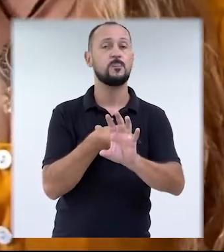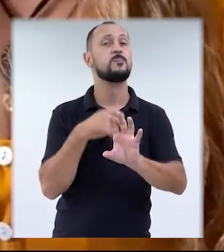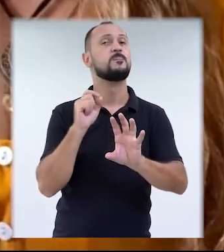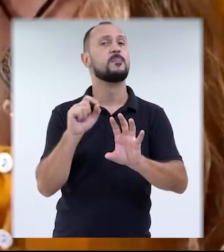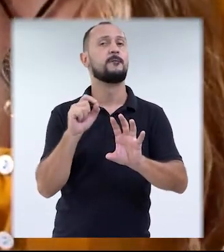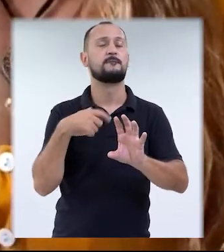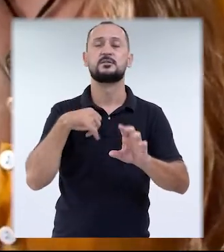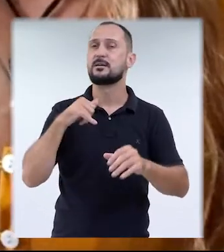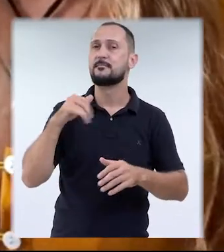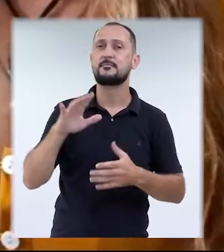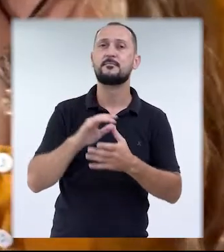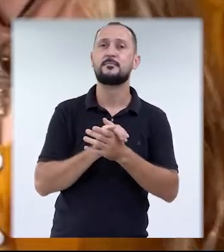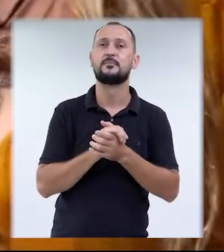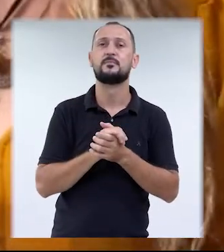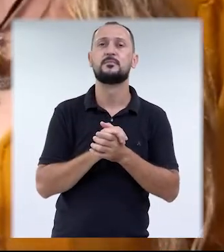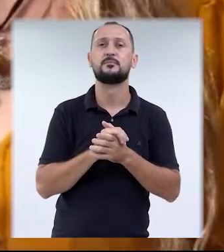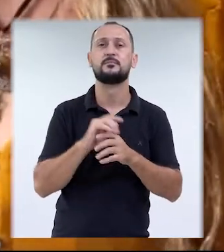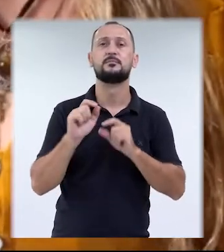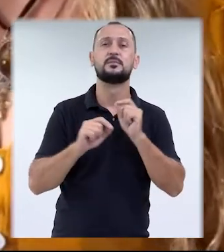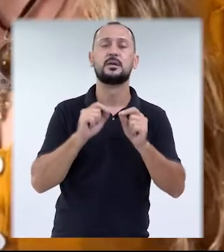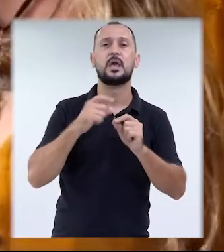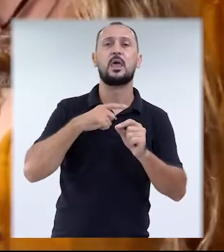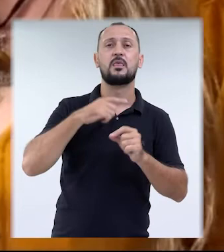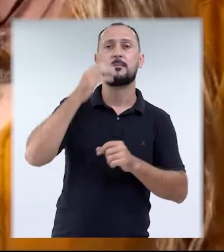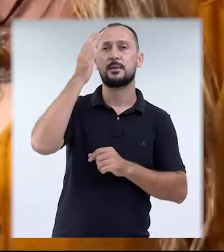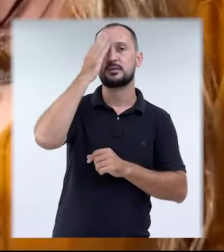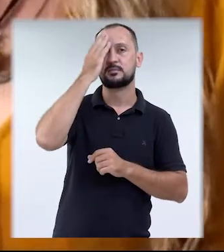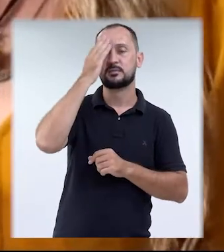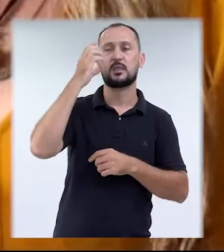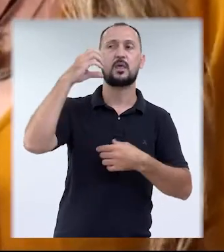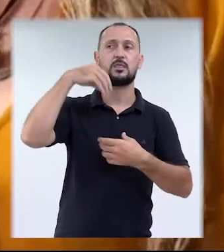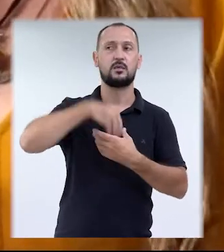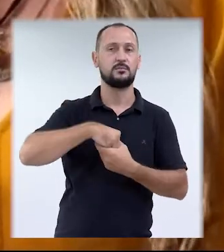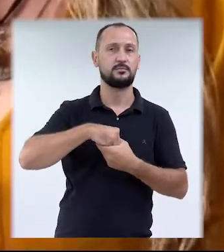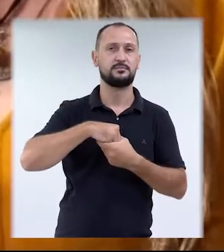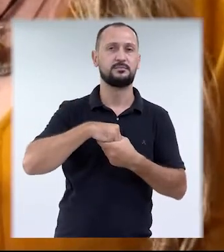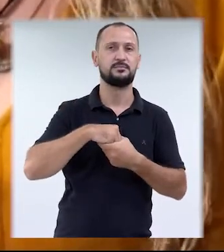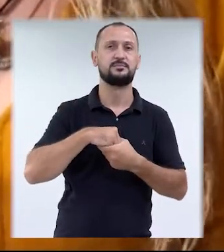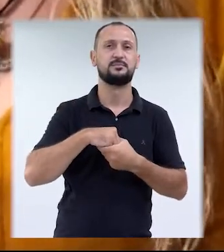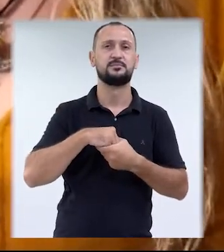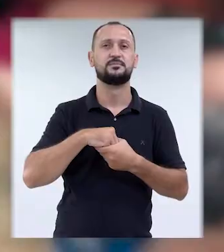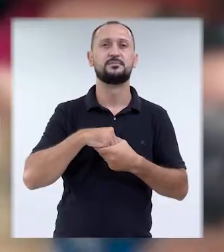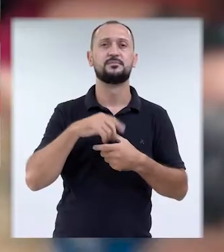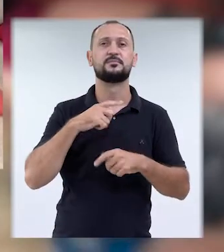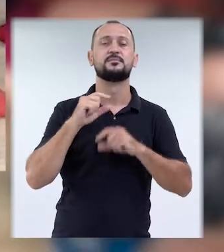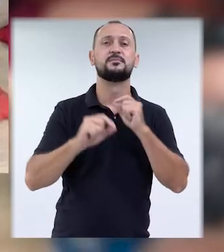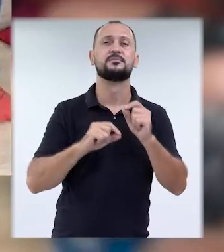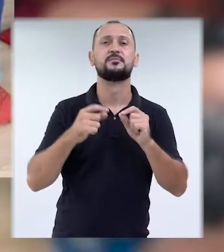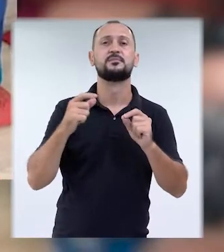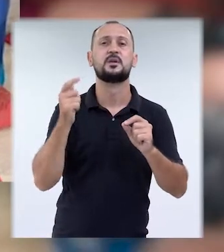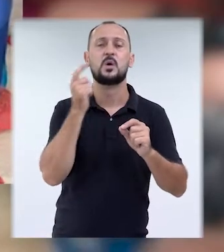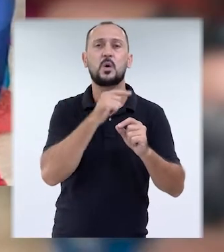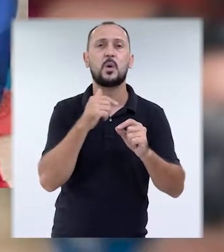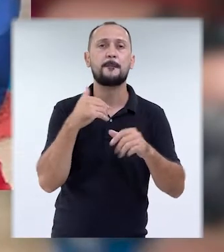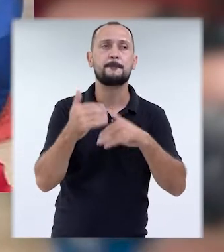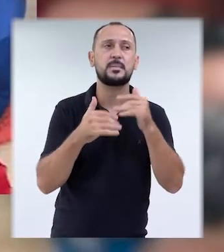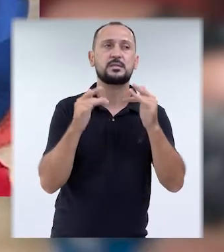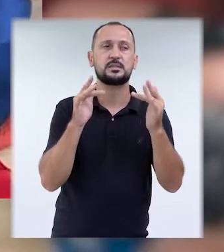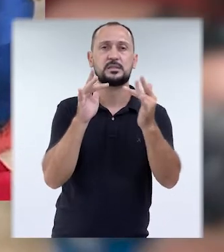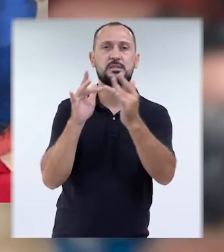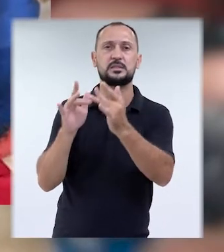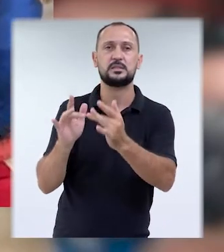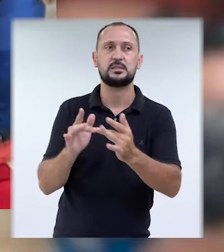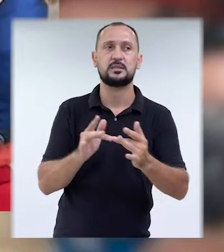forma segura. É como se fosse uma sabedoria que nós temos dentro de nós. Então, através do livro, você começa a entrar